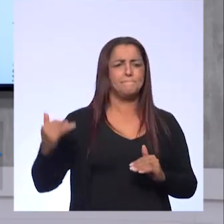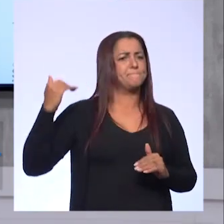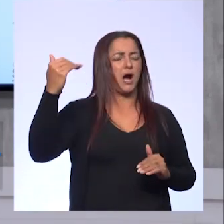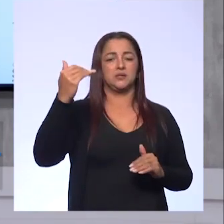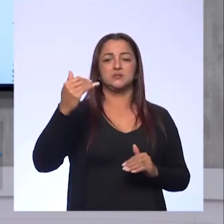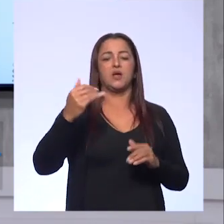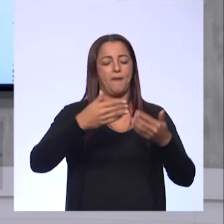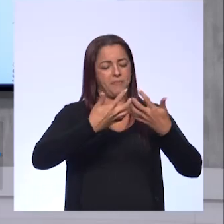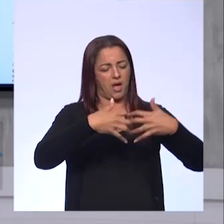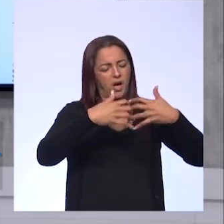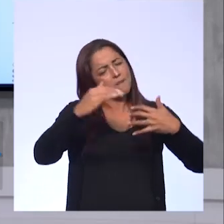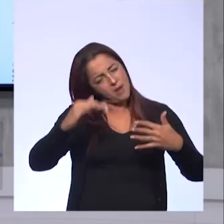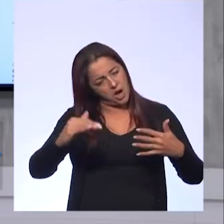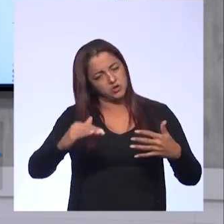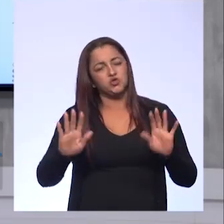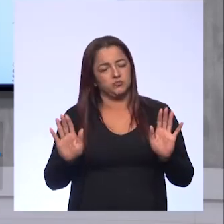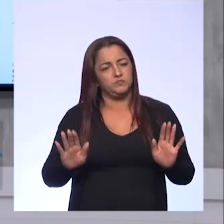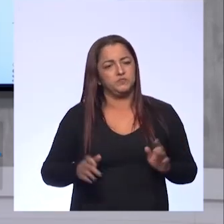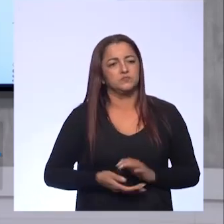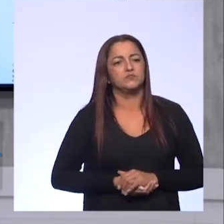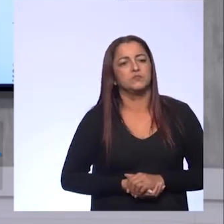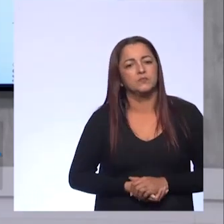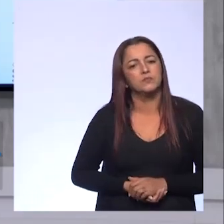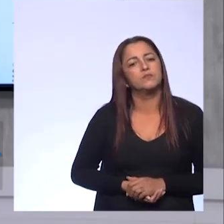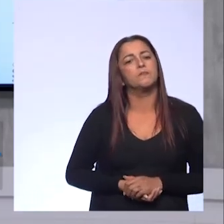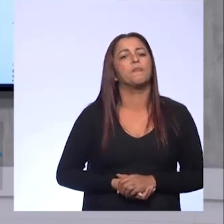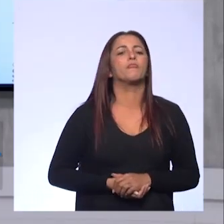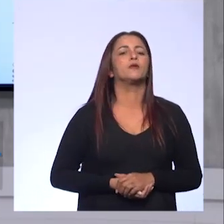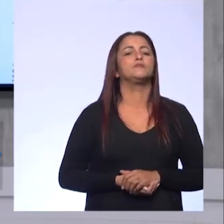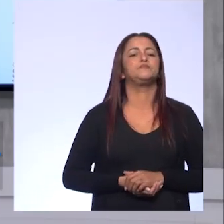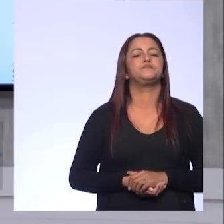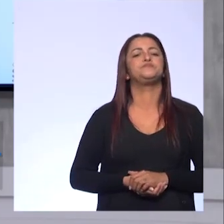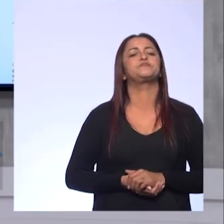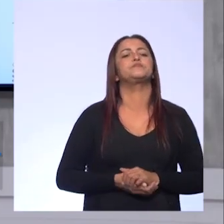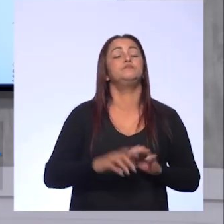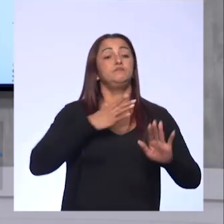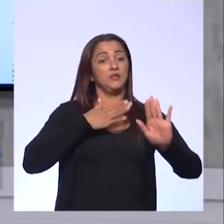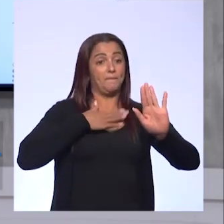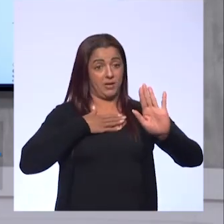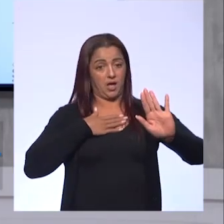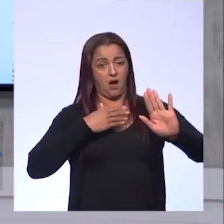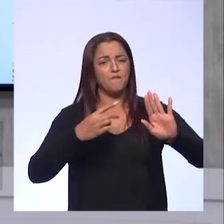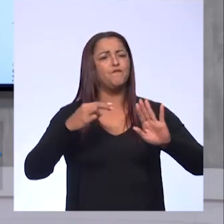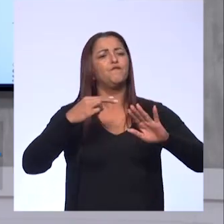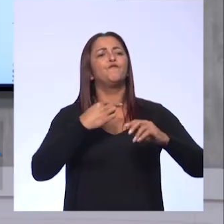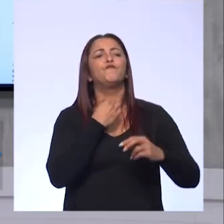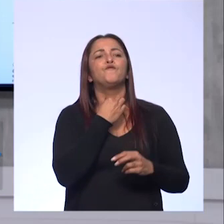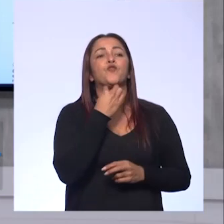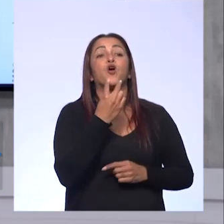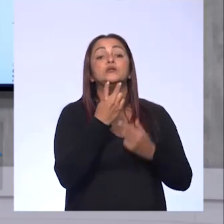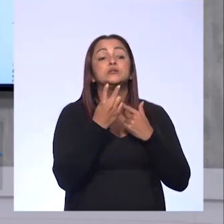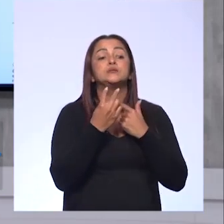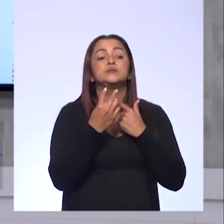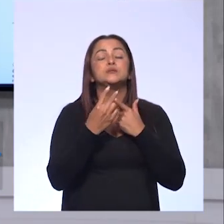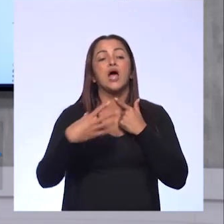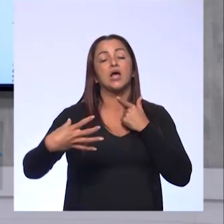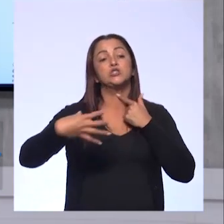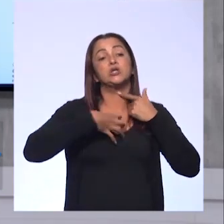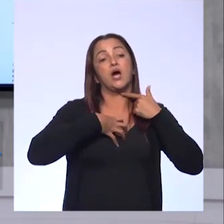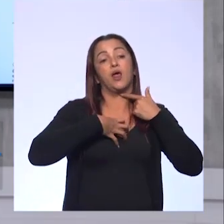baixas tá bom Outra coisa importante a minha avó por exemplo é uma voz que ela é